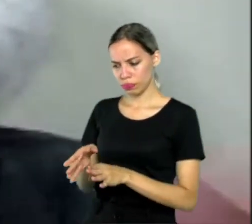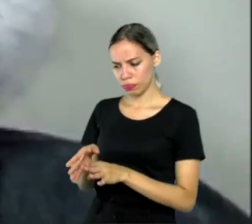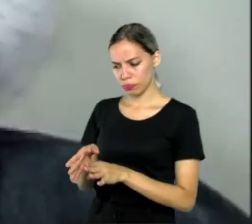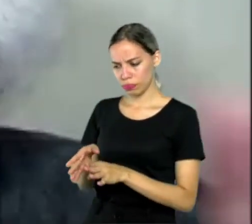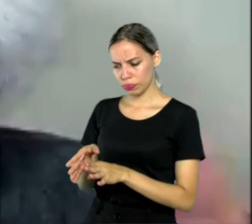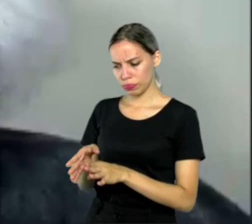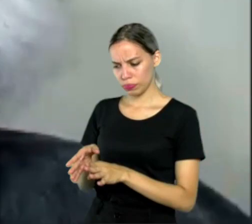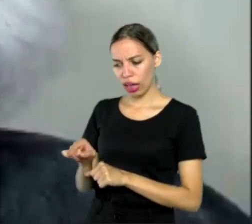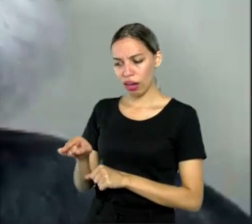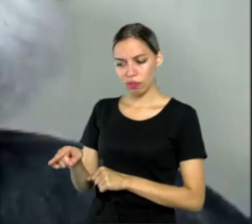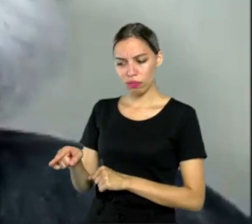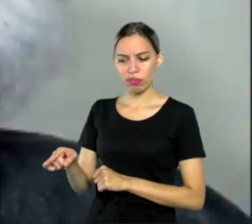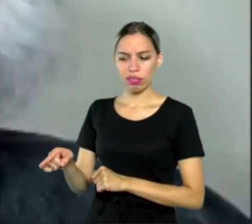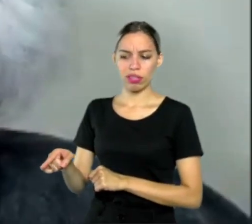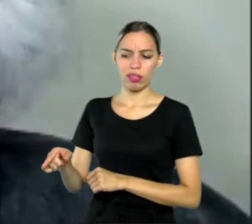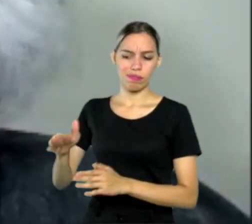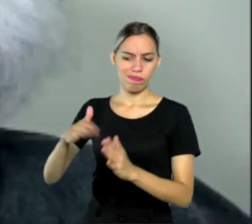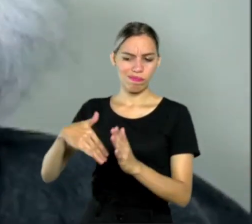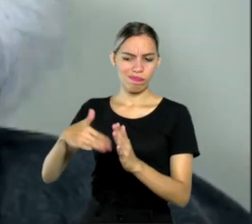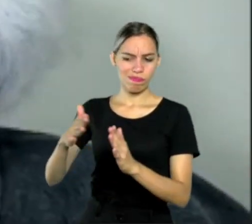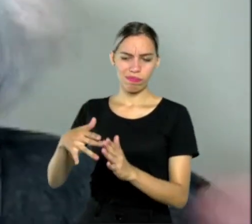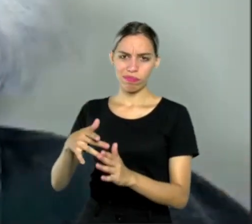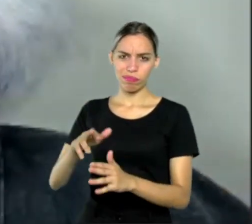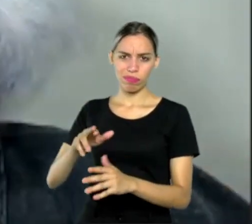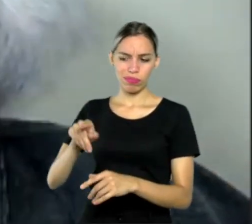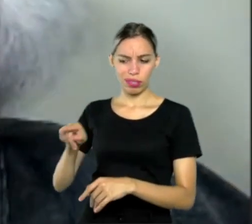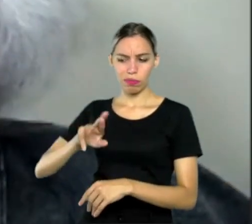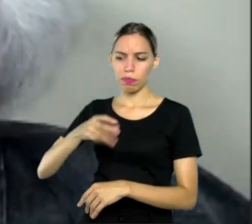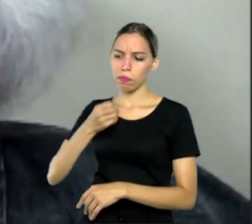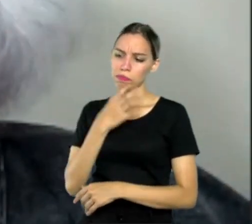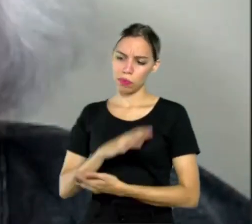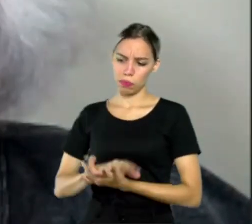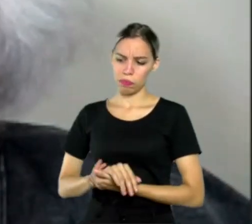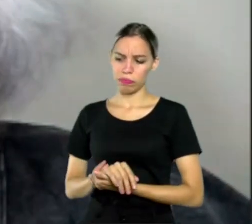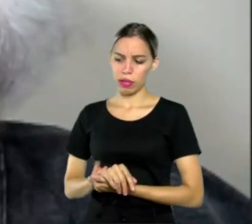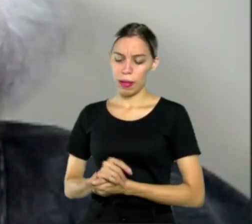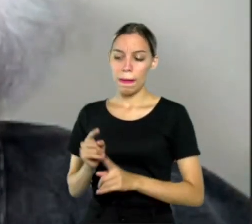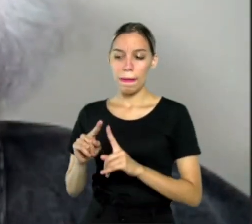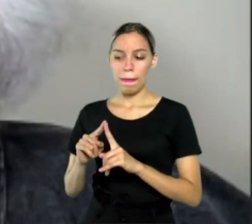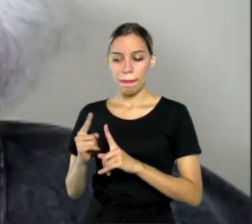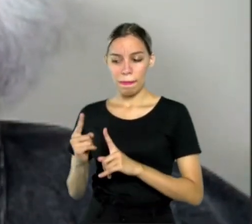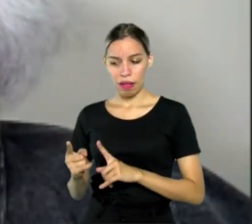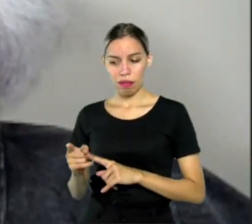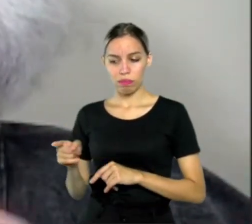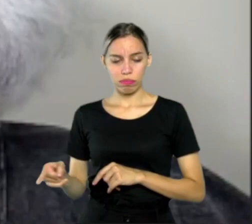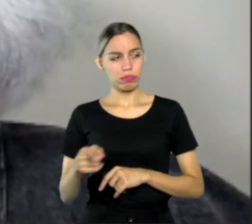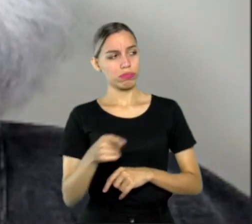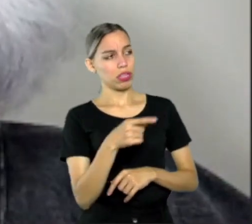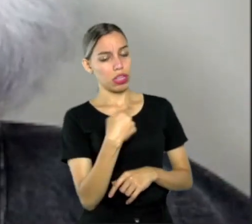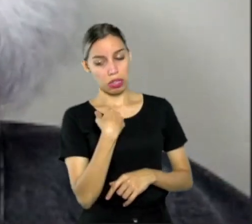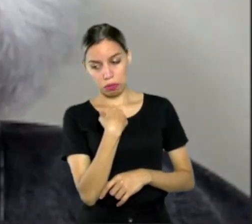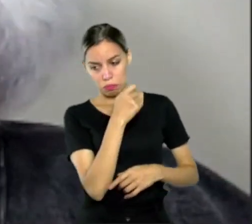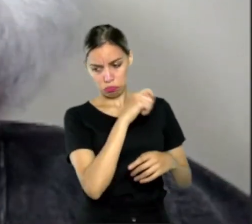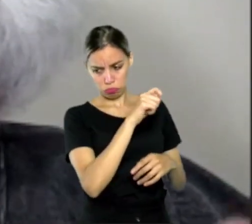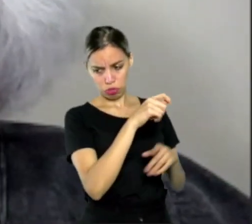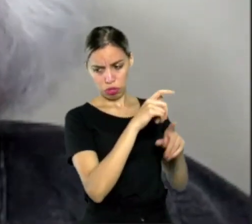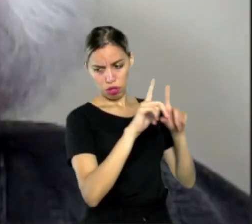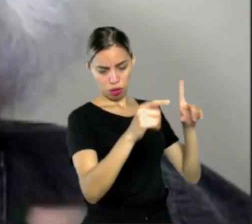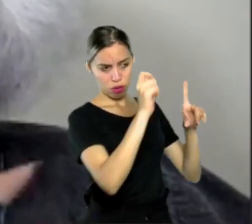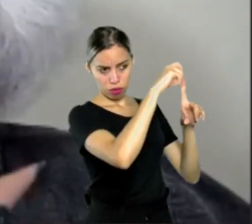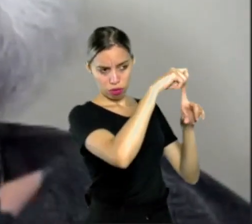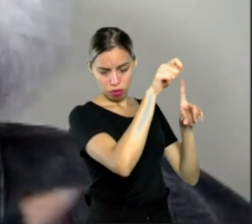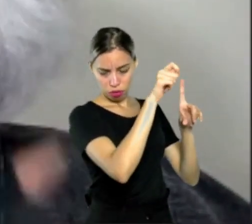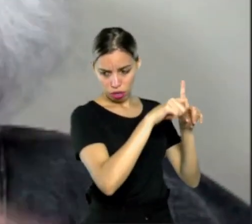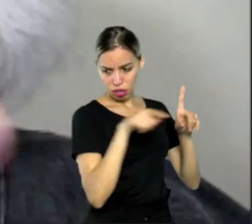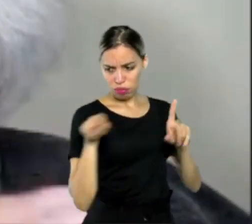para partir do texto que ele escrevia, eu era a pessoa que melhor compreendia o texto, né? E a pessoa que absorvia o que